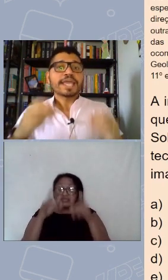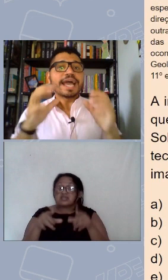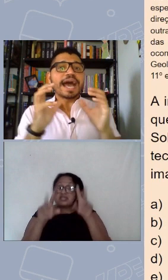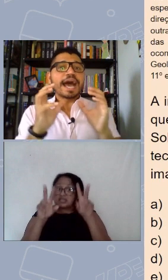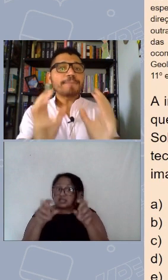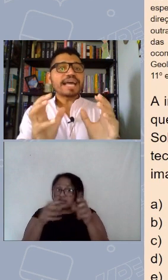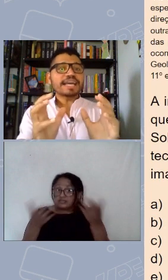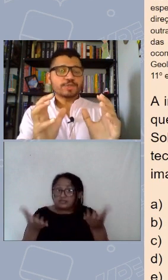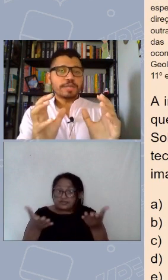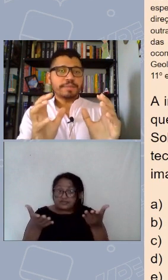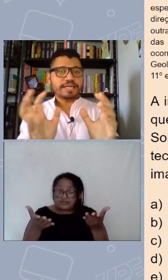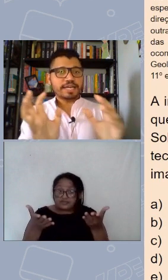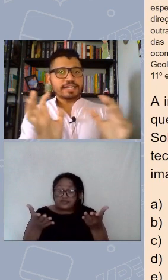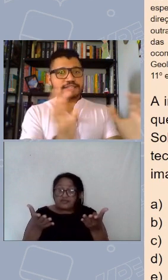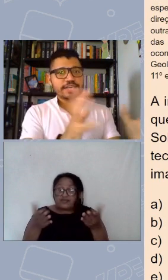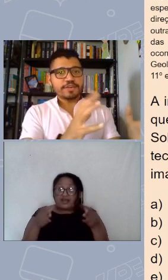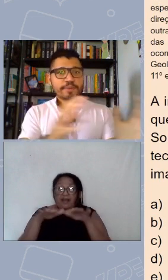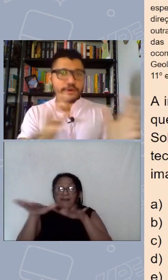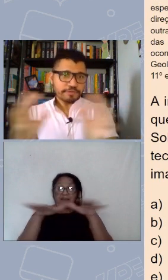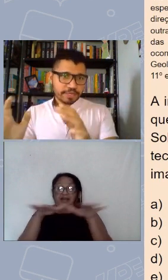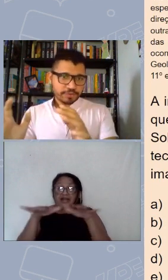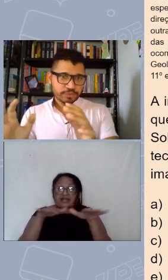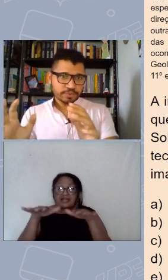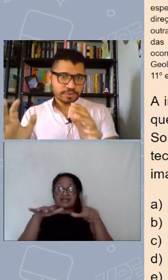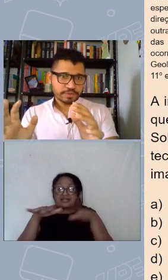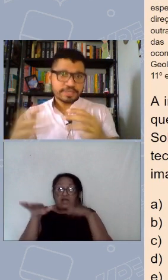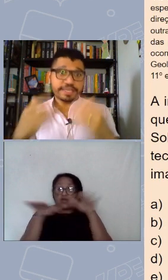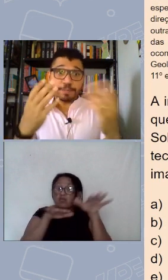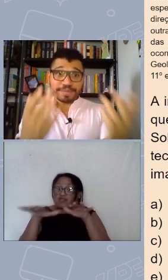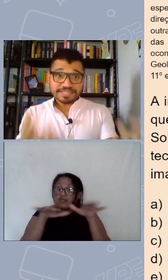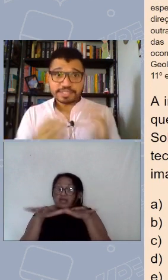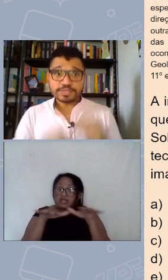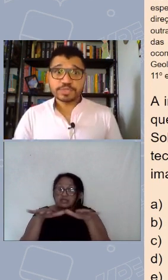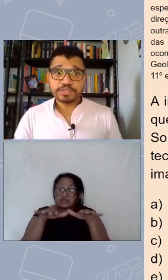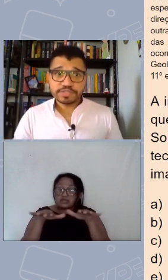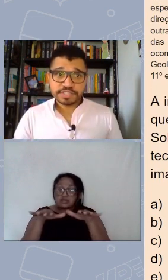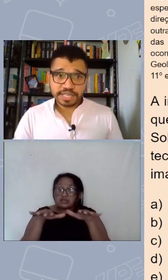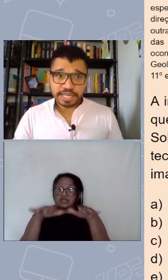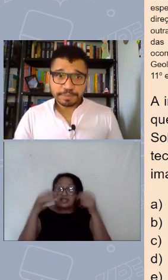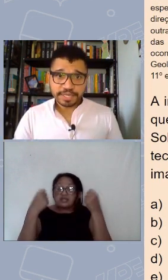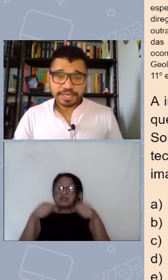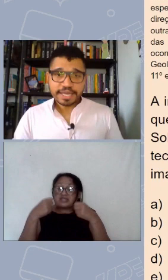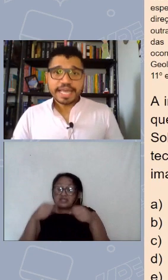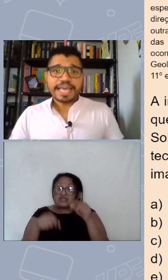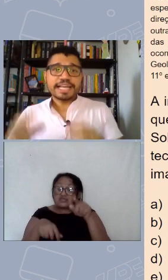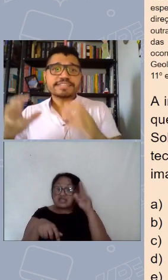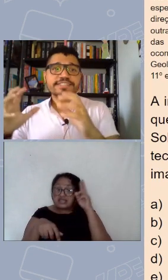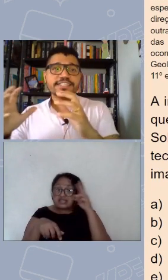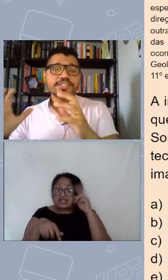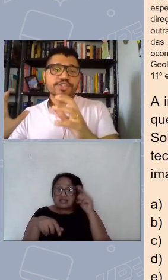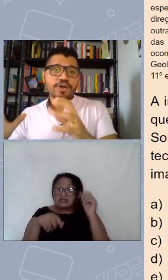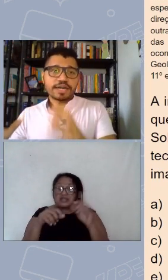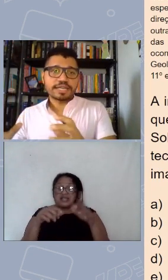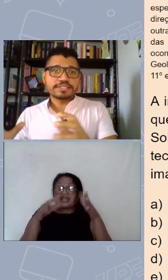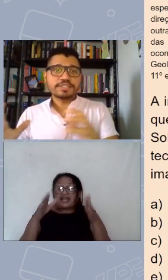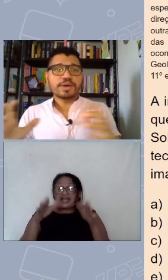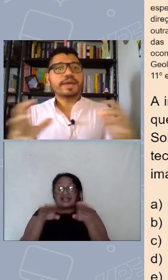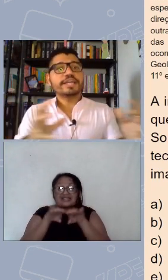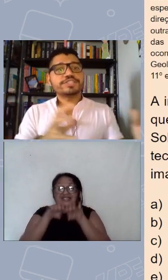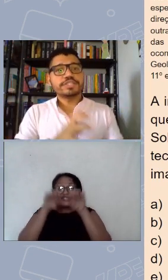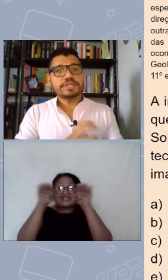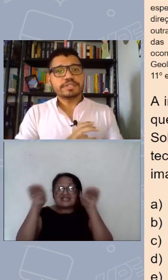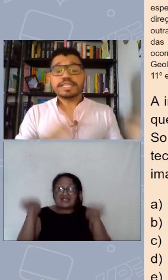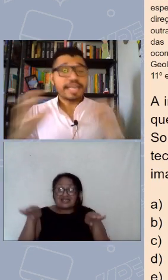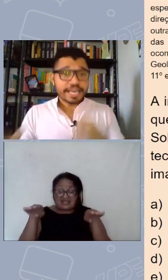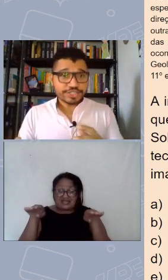a placa sul-americana tem um movimento que é preciso que você se lembre ela se desloca de